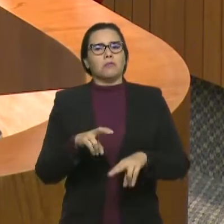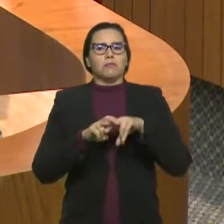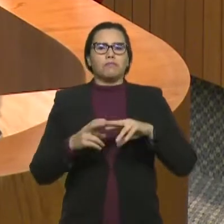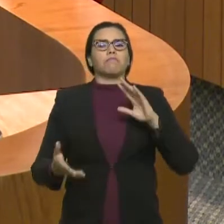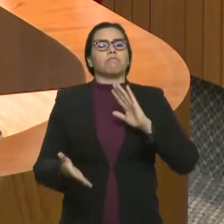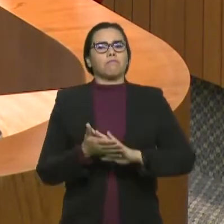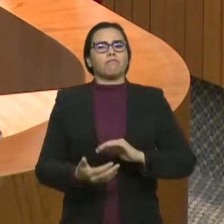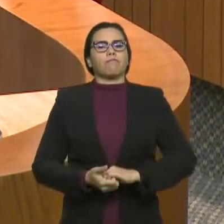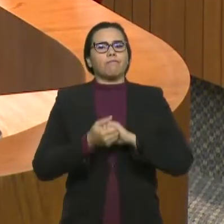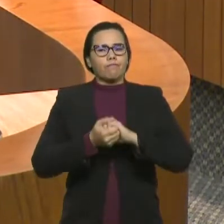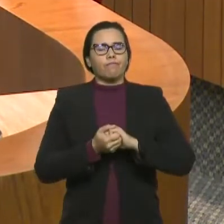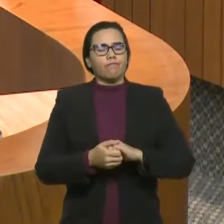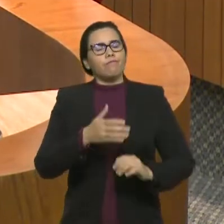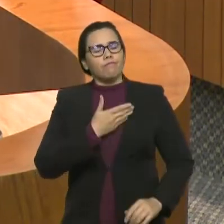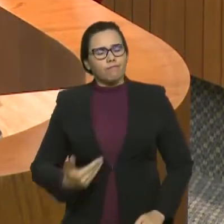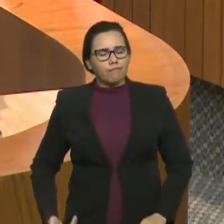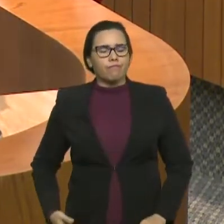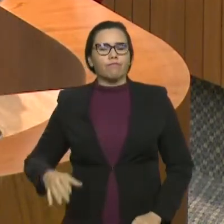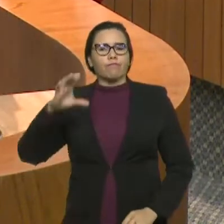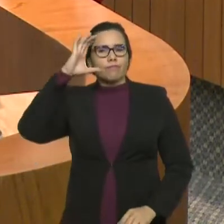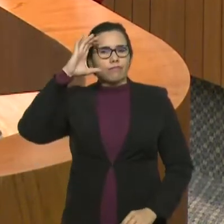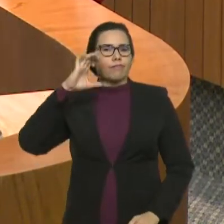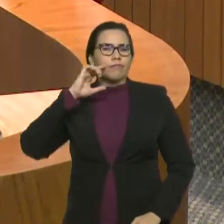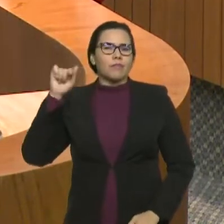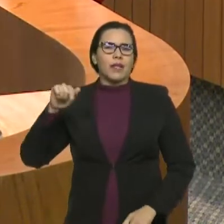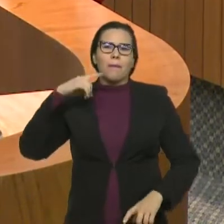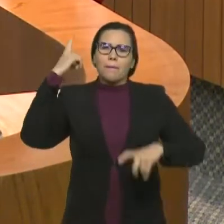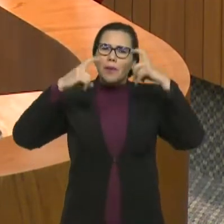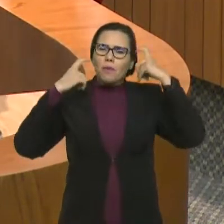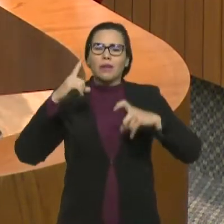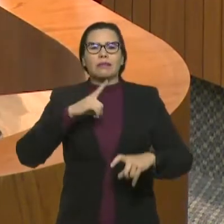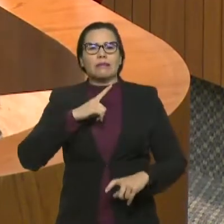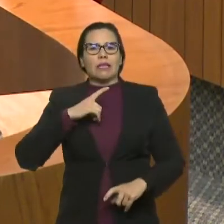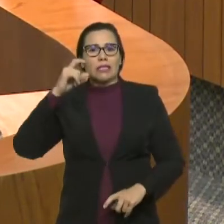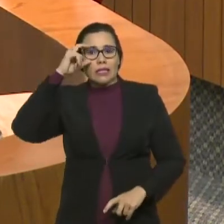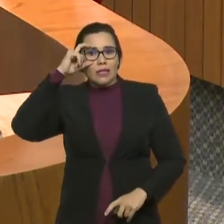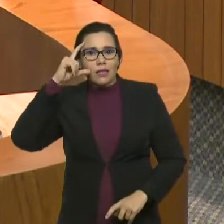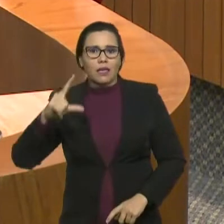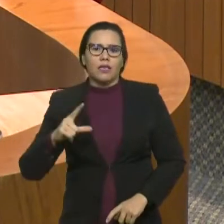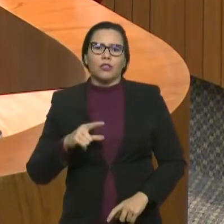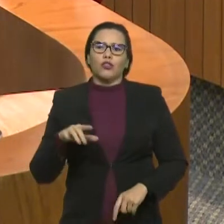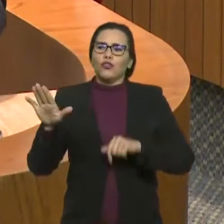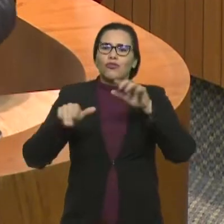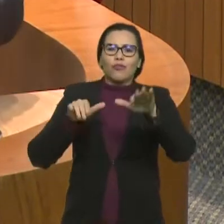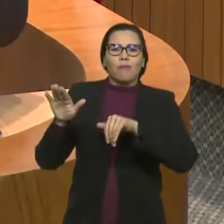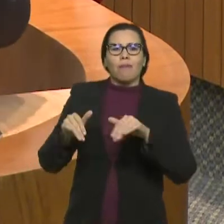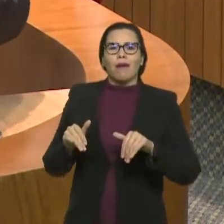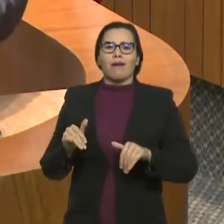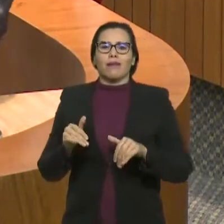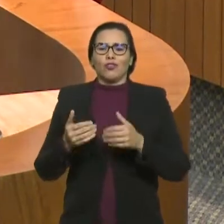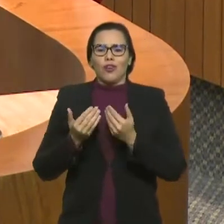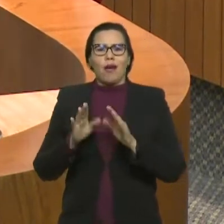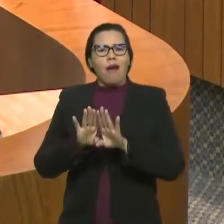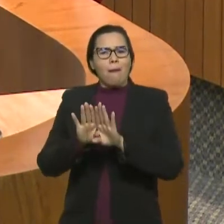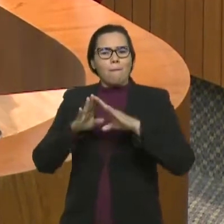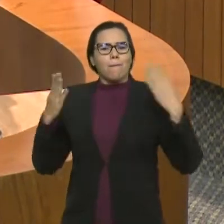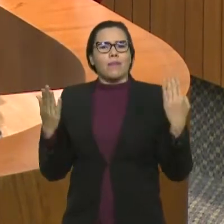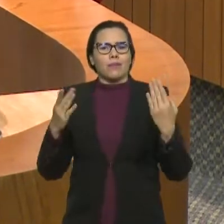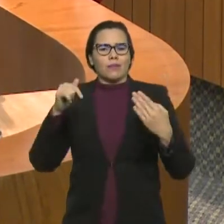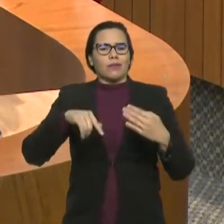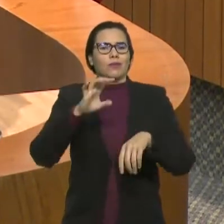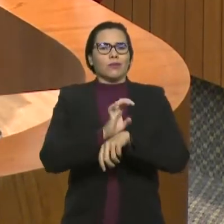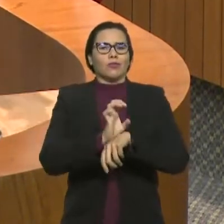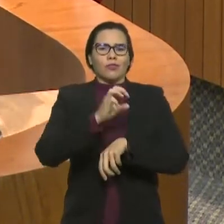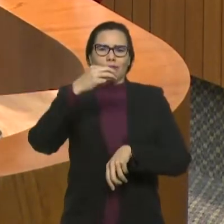que está preocupado de trazer grandes empresas, grandes investidores para o estado do Maranhão para